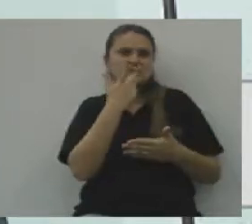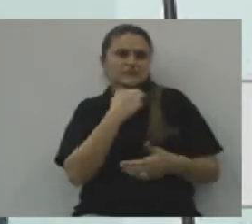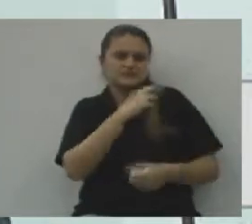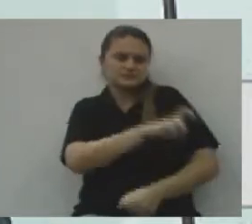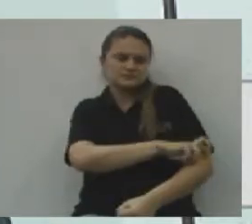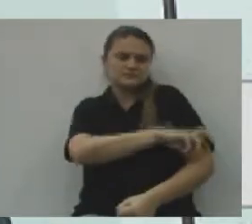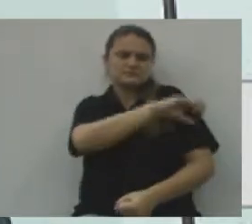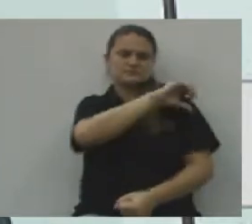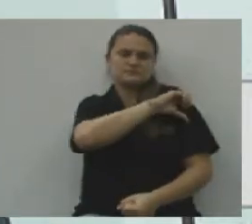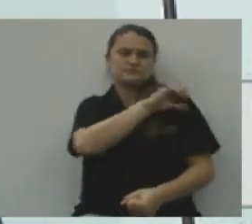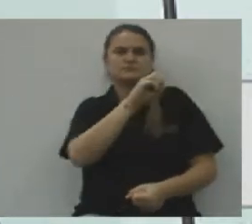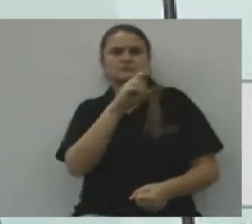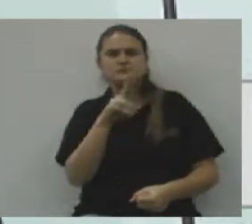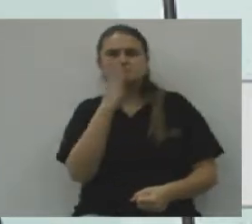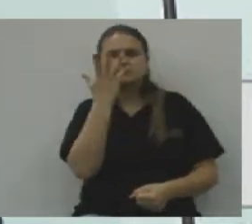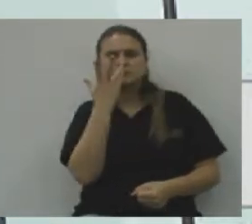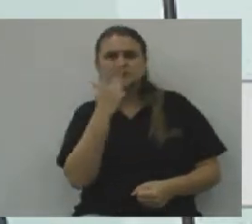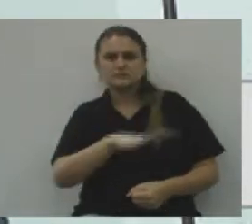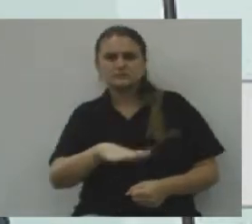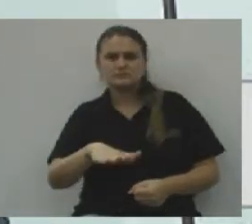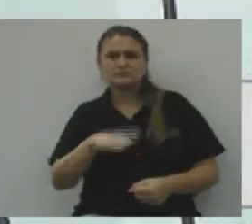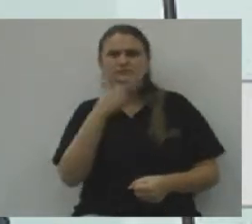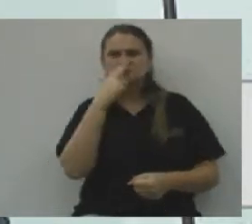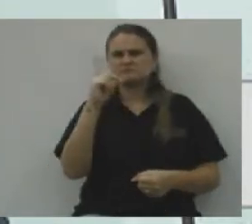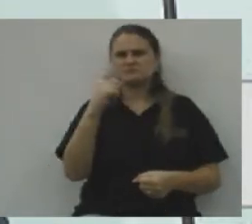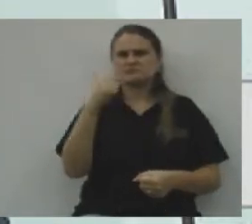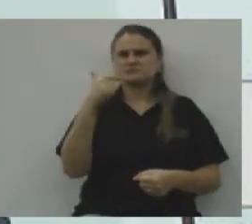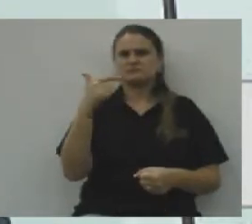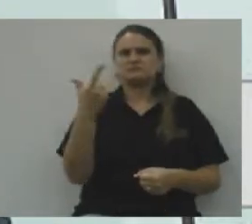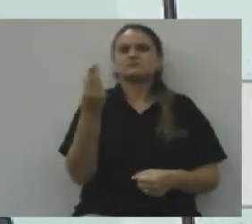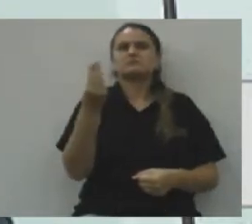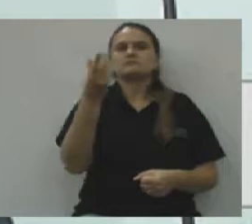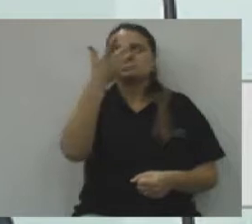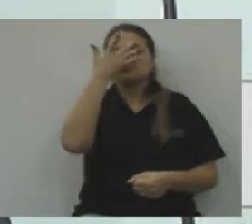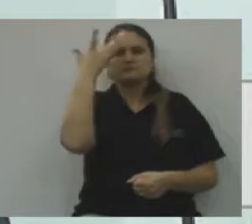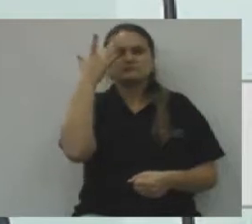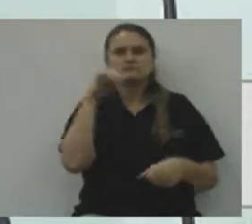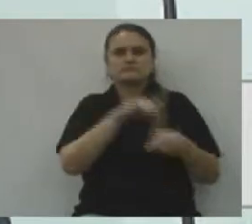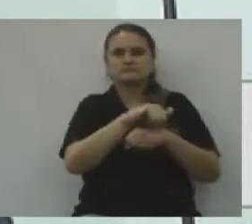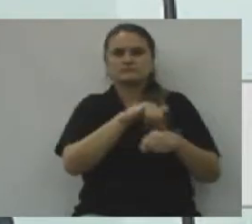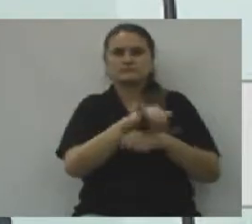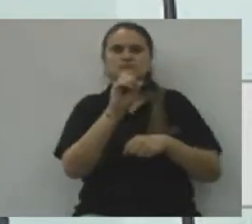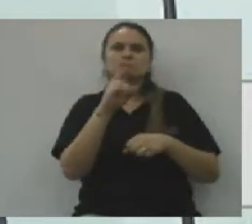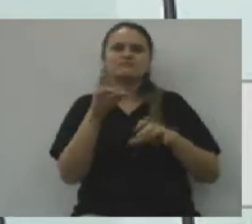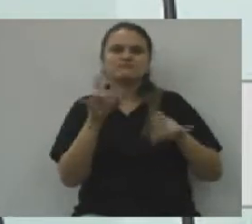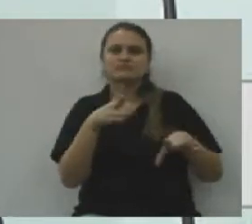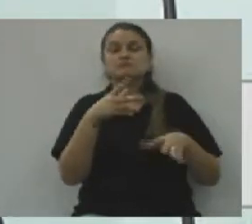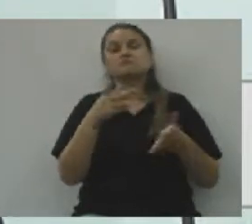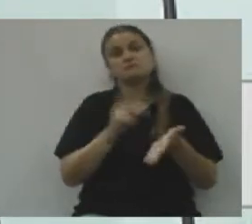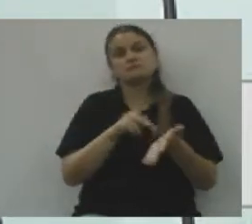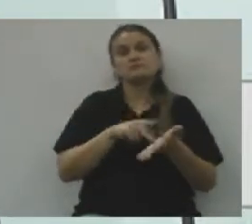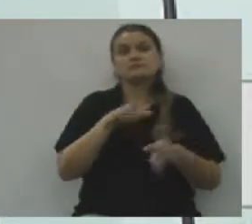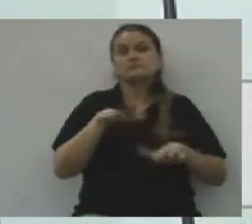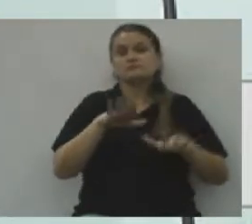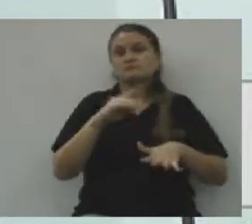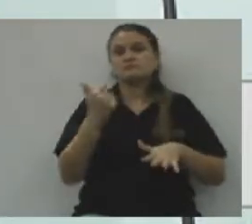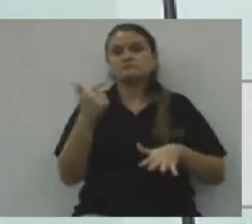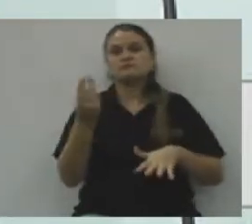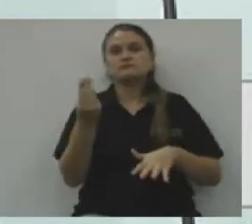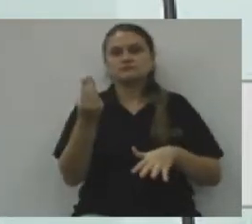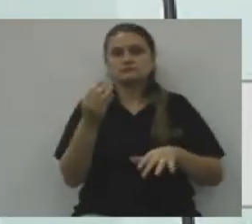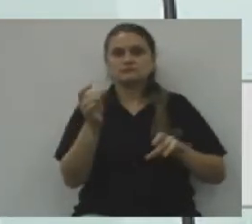na educação infantil, ela não apresenta números elevados. E, de fato, até não apresenta. Não significa